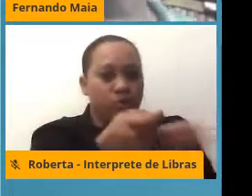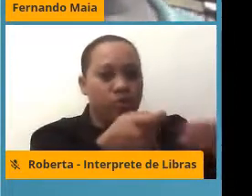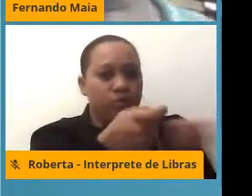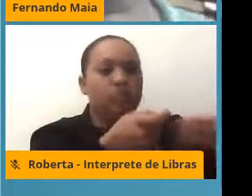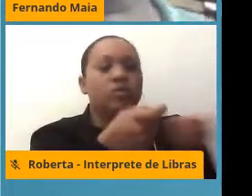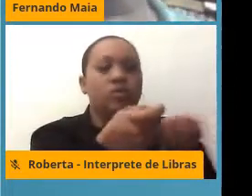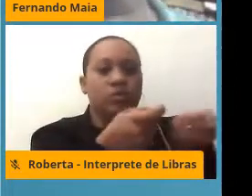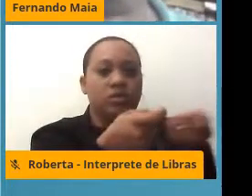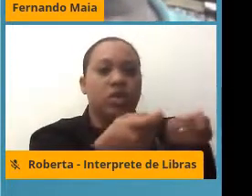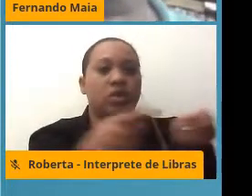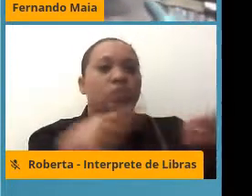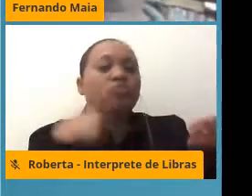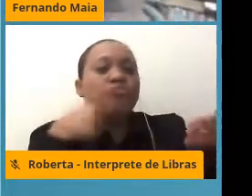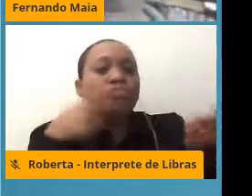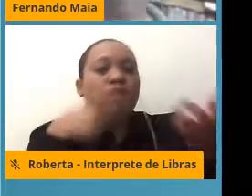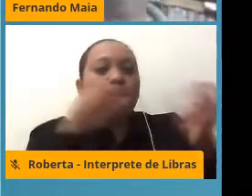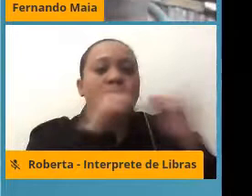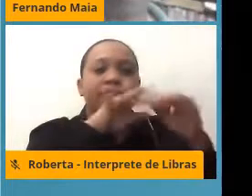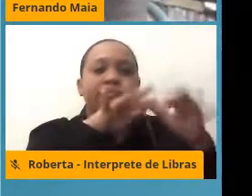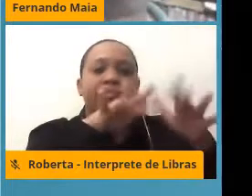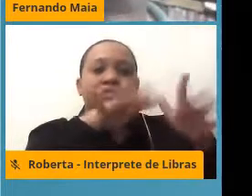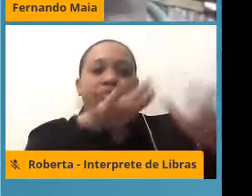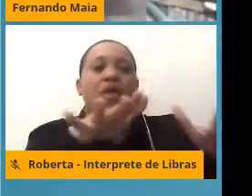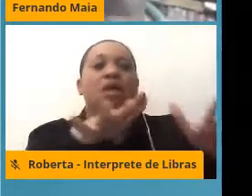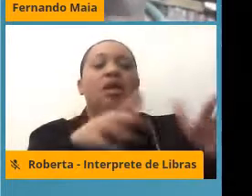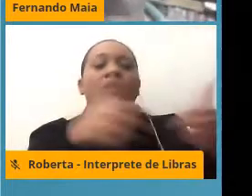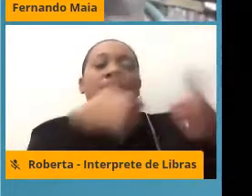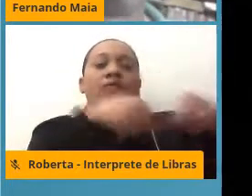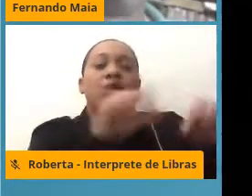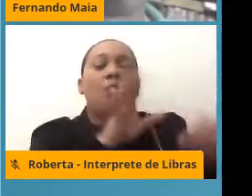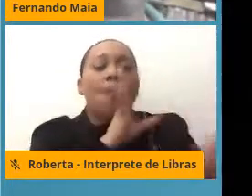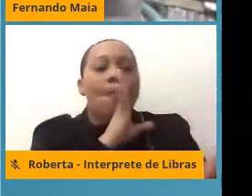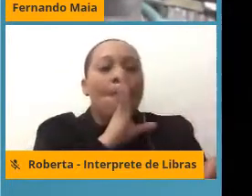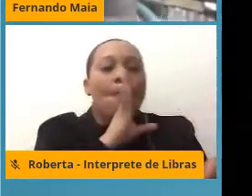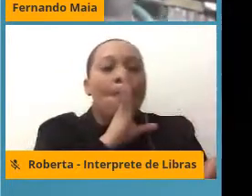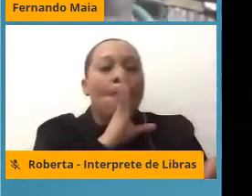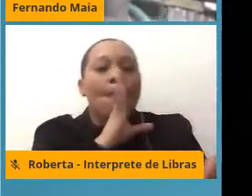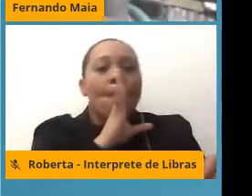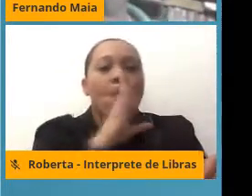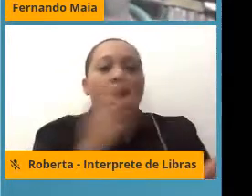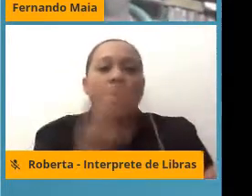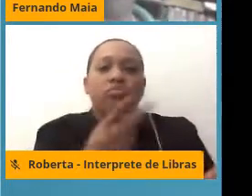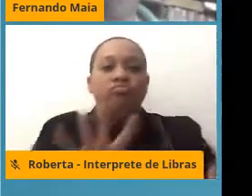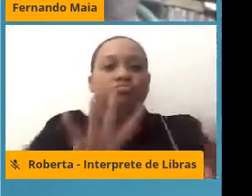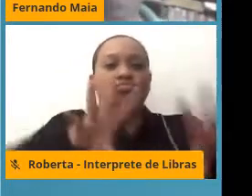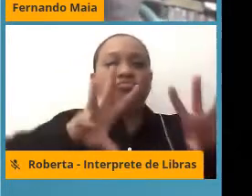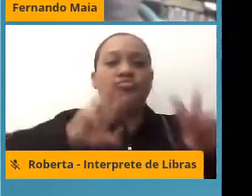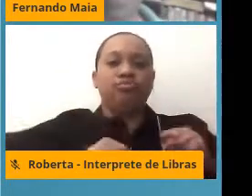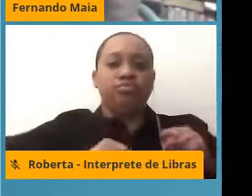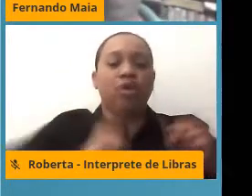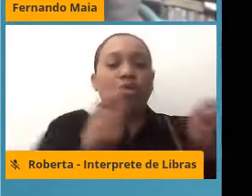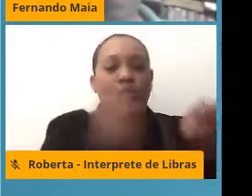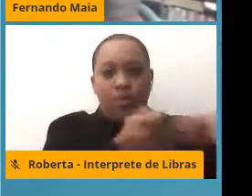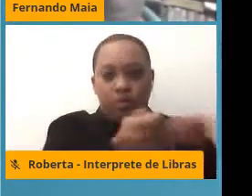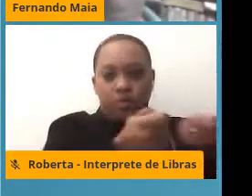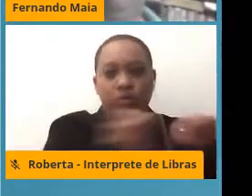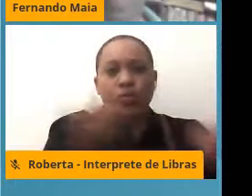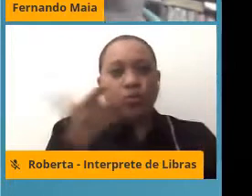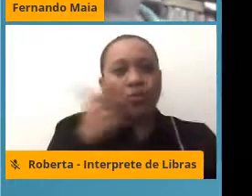não chegaram a se espalhar muito e ficaram lá quietinhos e as 2 infecções foram controladas,